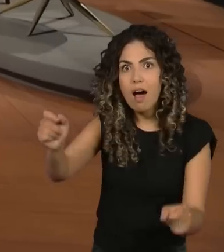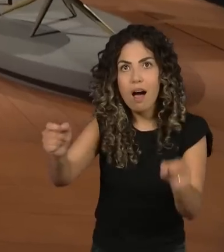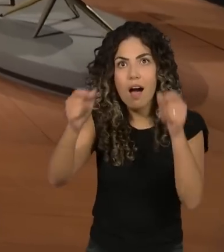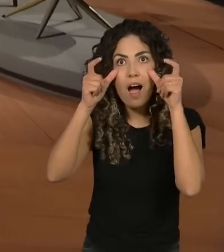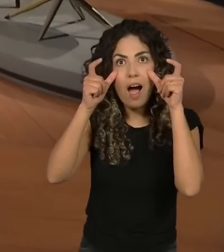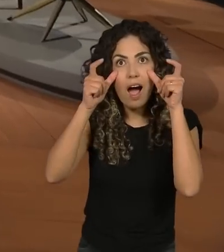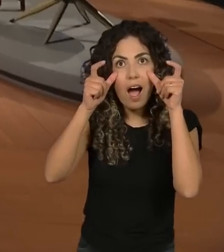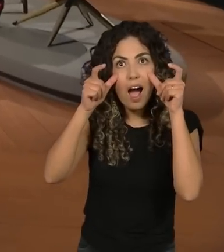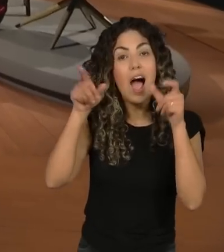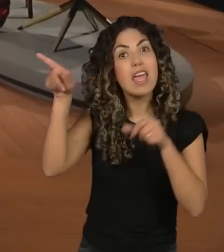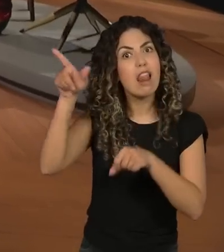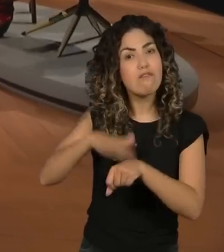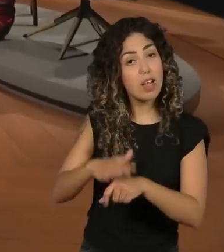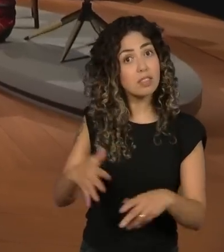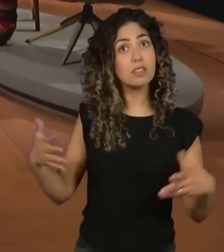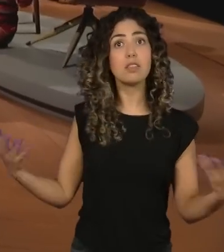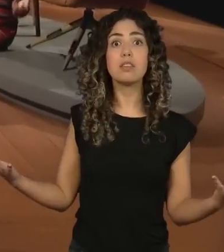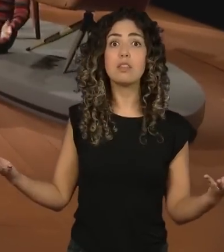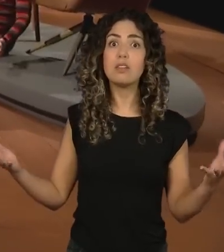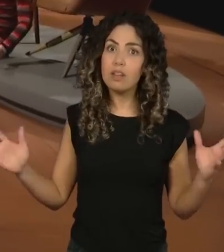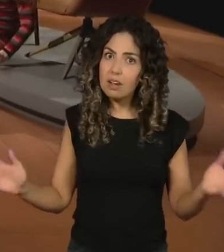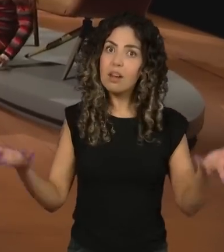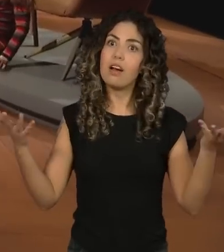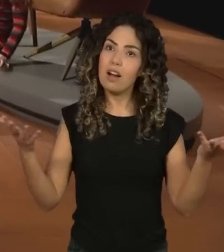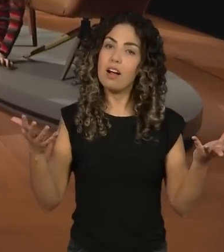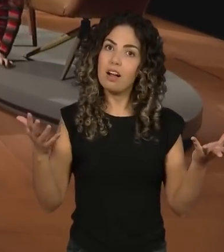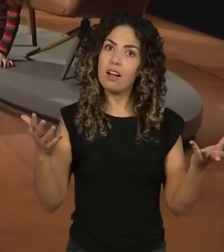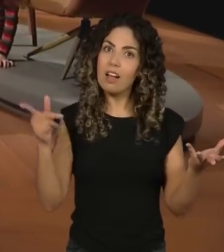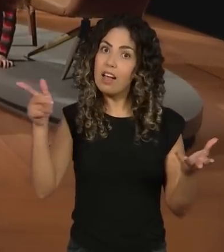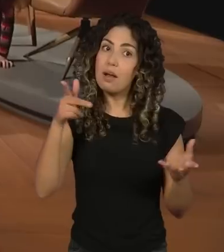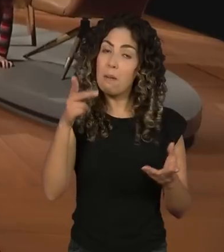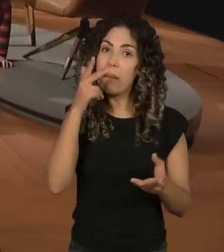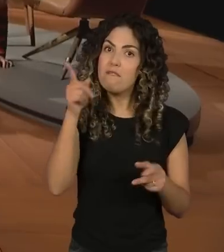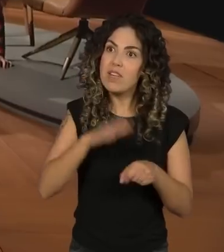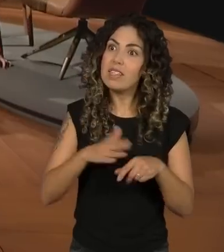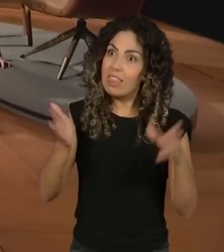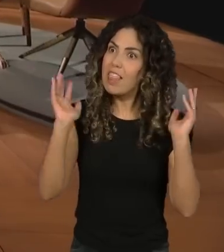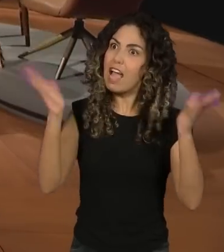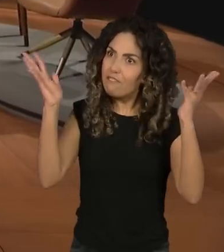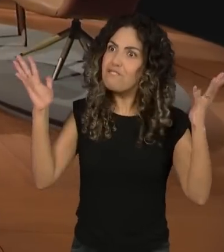fazendo assim para mim. Pô, até que enfim, né? Você fez alguma coisa.